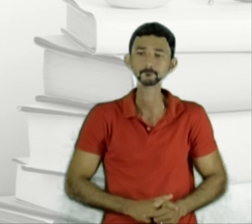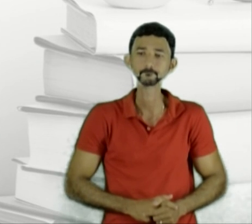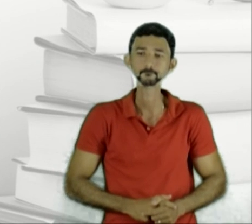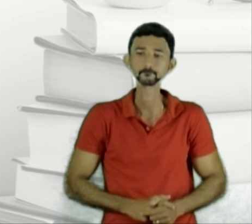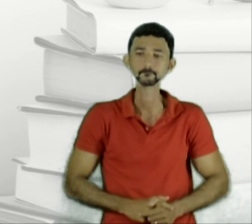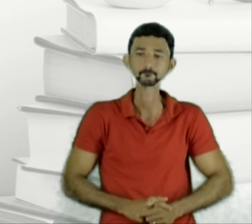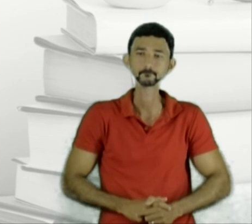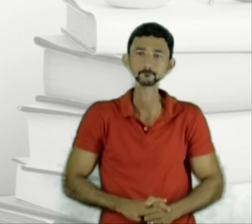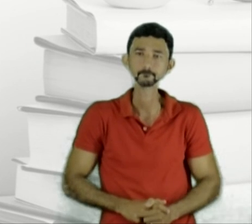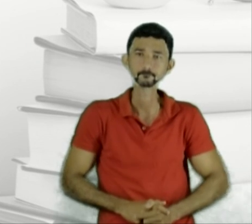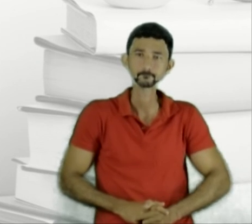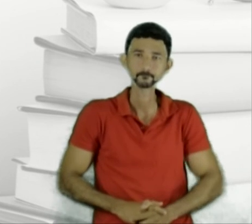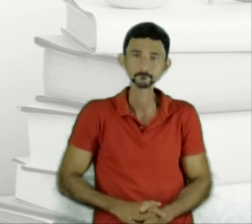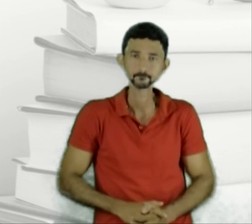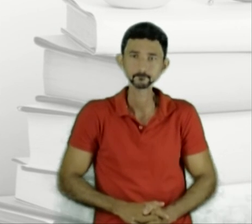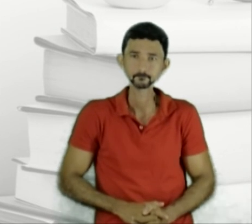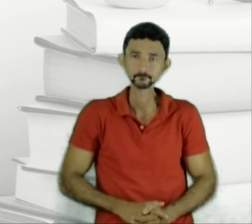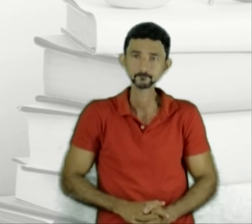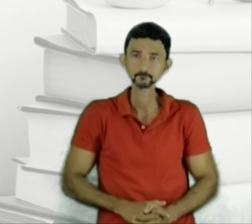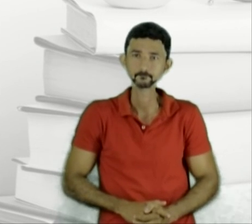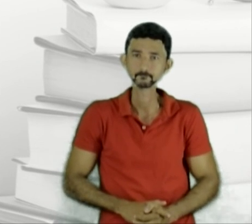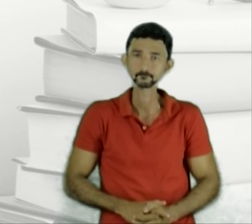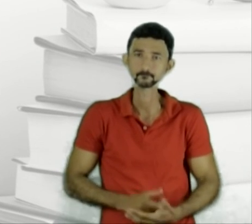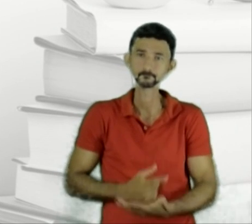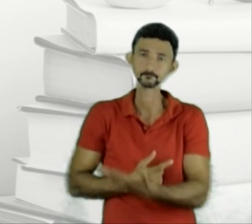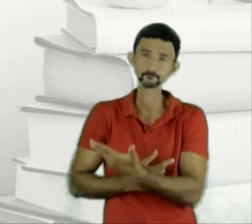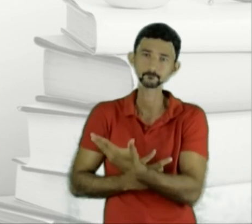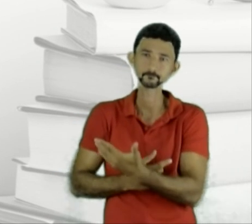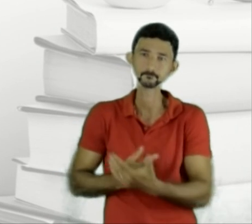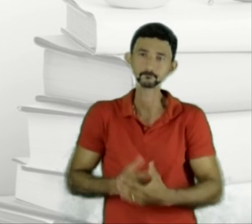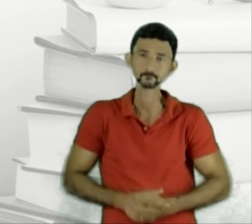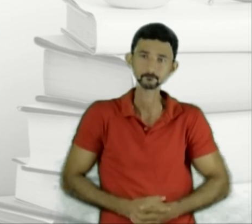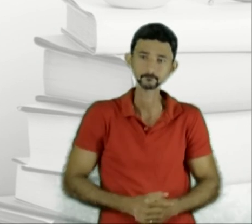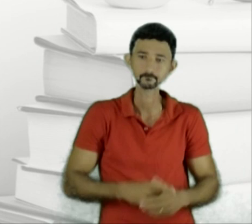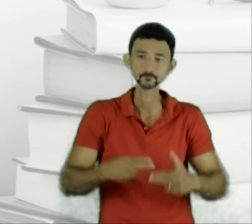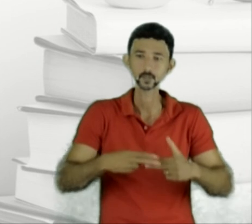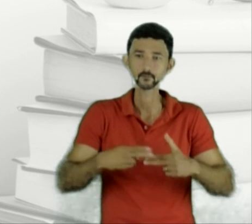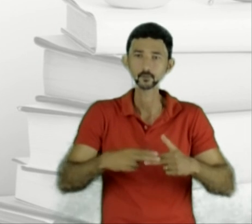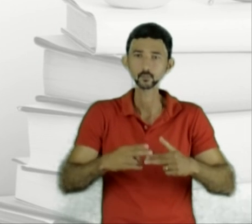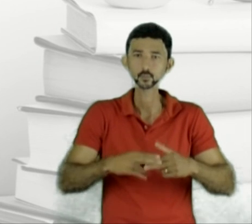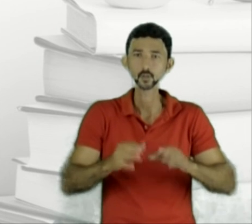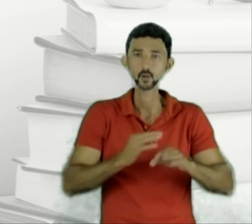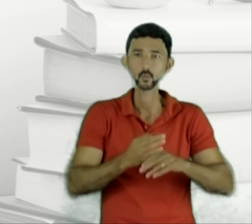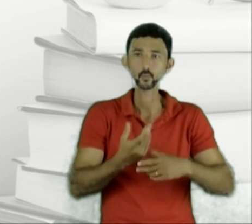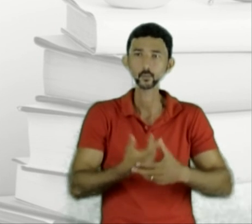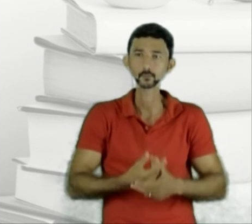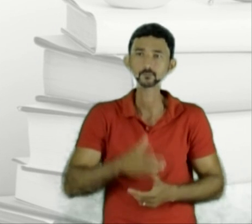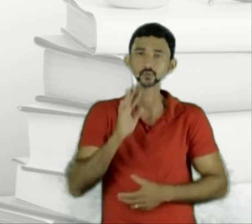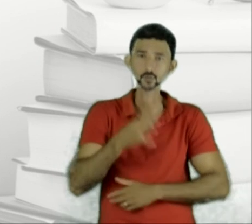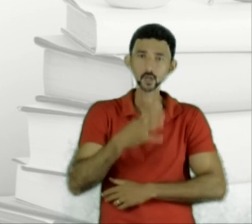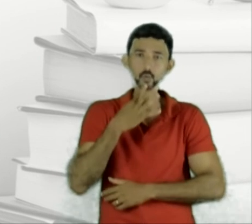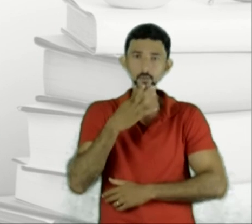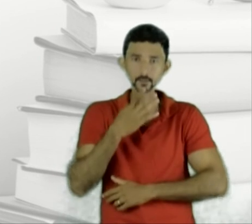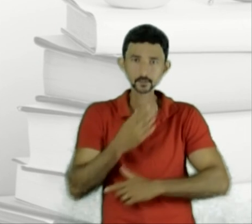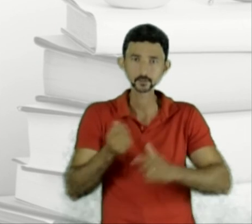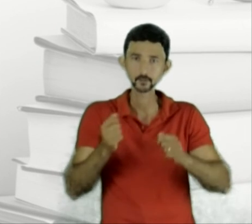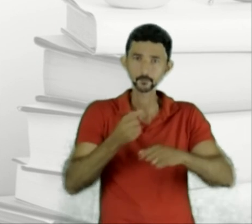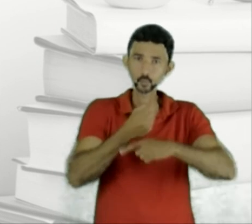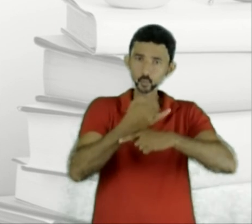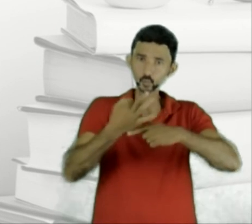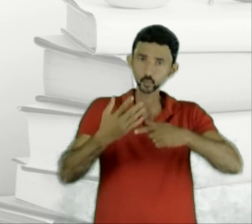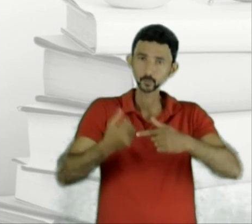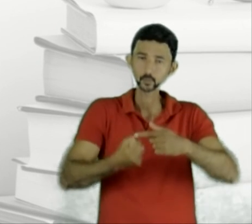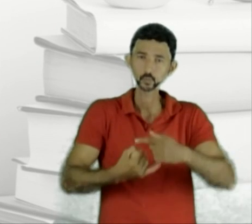para finalizar a nossa potenciação de monômios, vamos usar as propriedades já conhecidas da